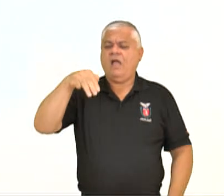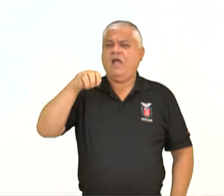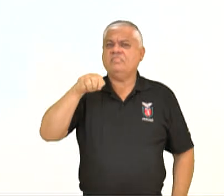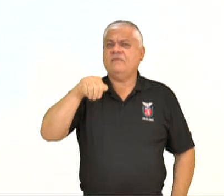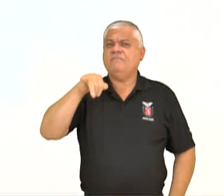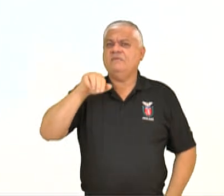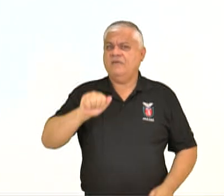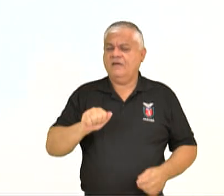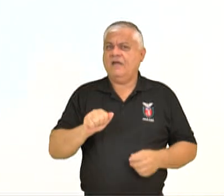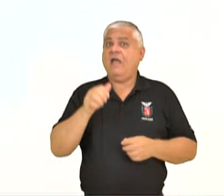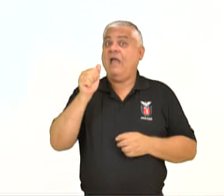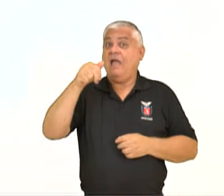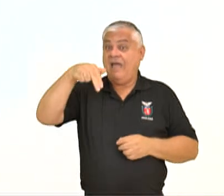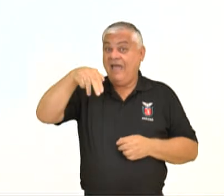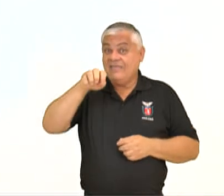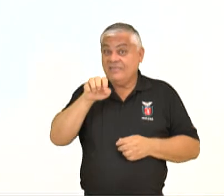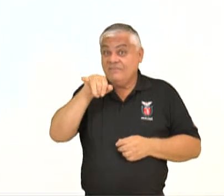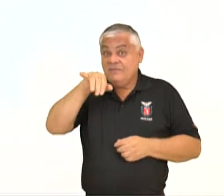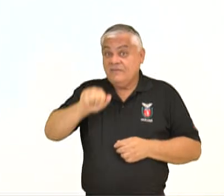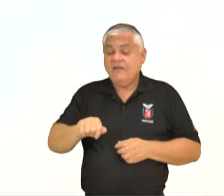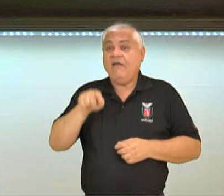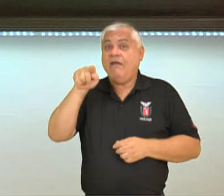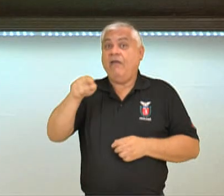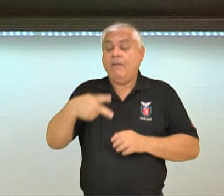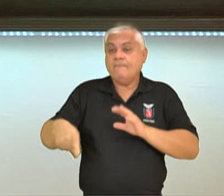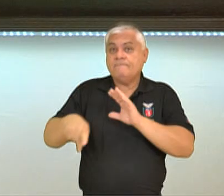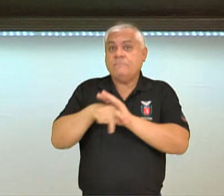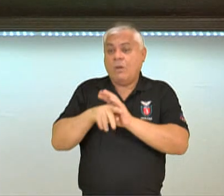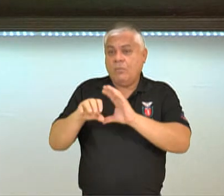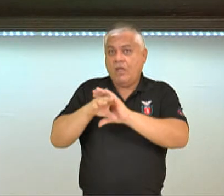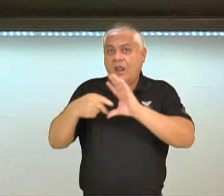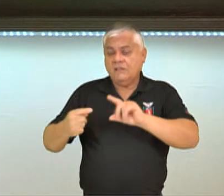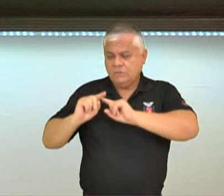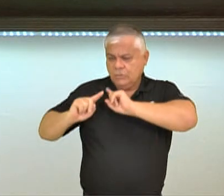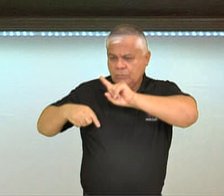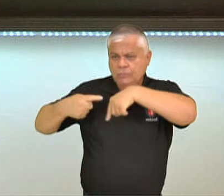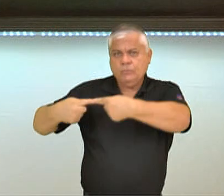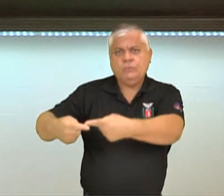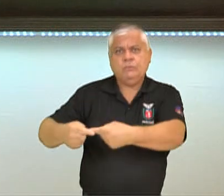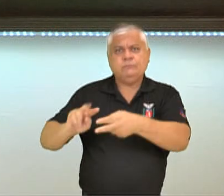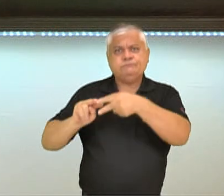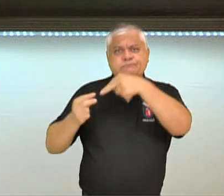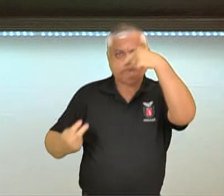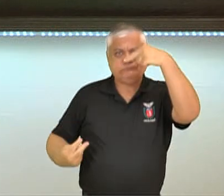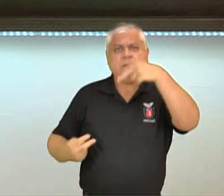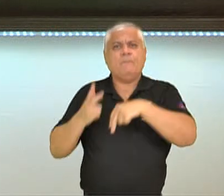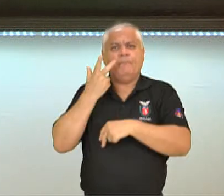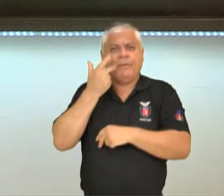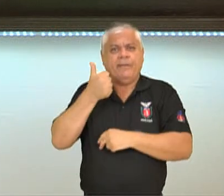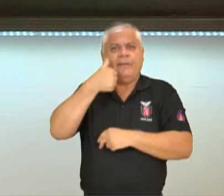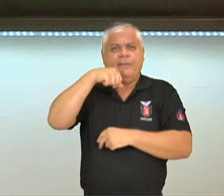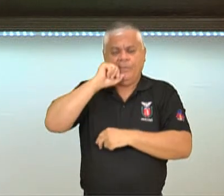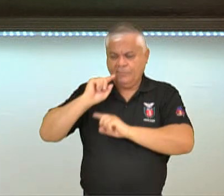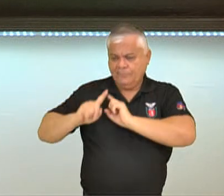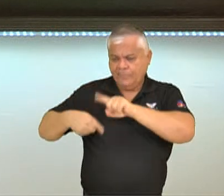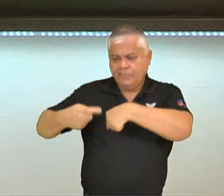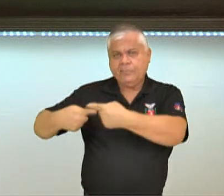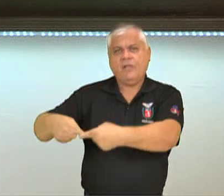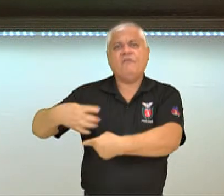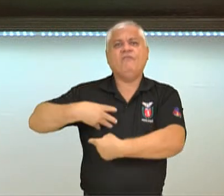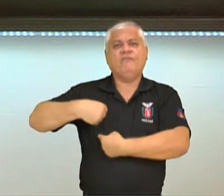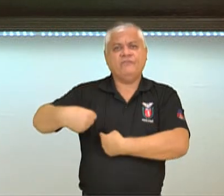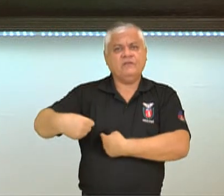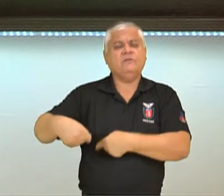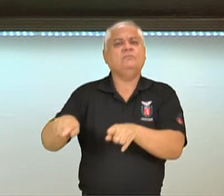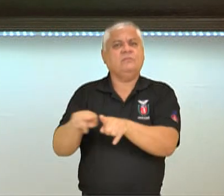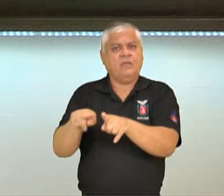na reportagem. Então, a anemia falciforme é uma característica genética, né? Então, é herdada de pais, passam para os filhos,